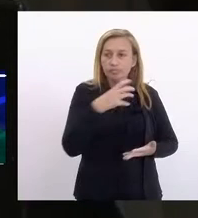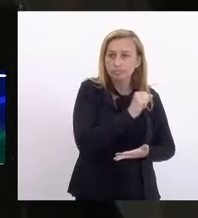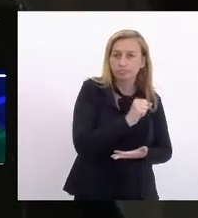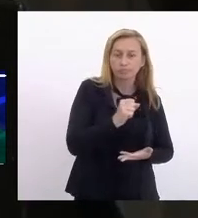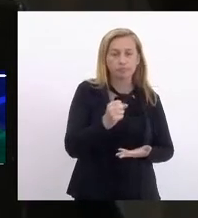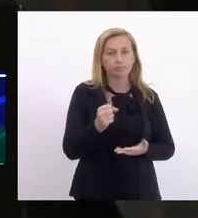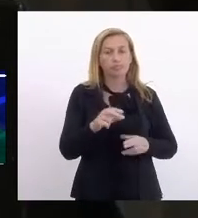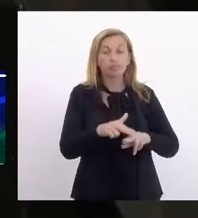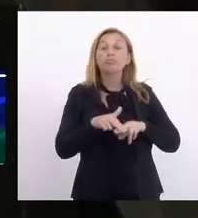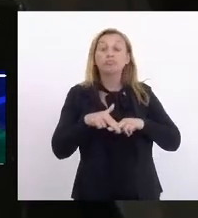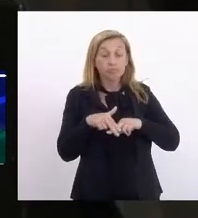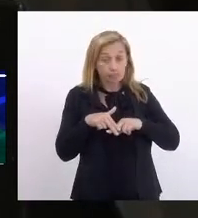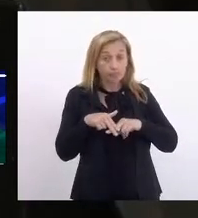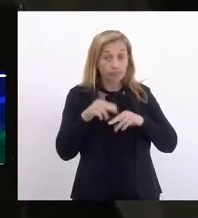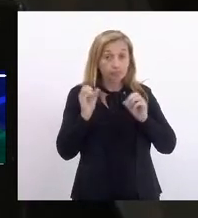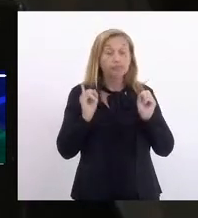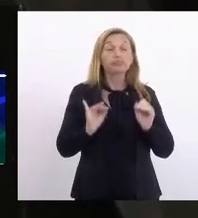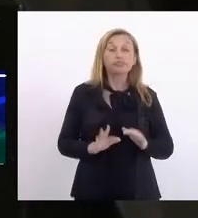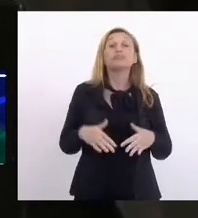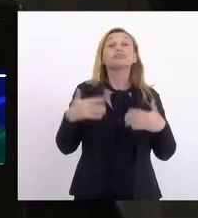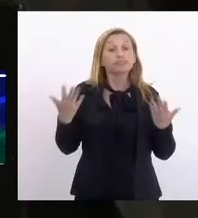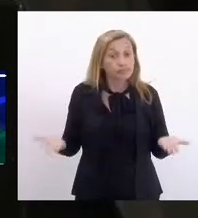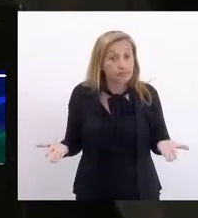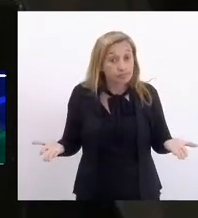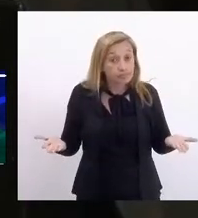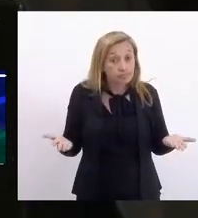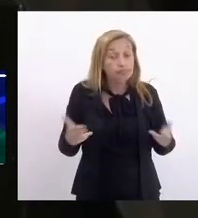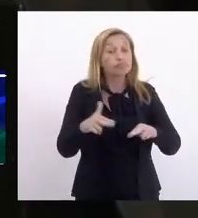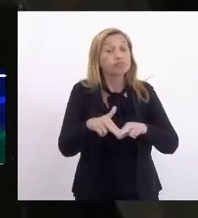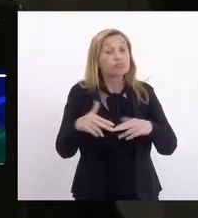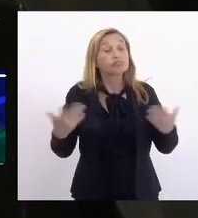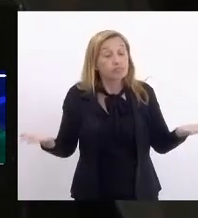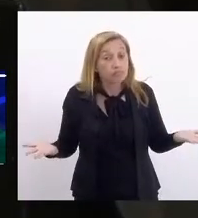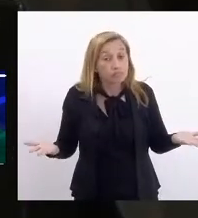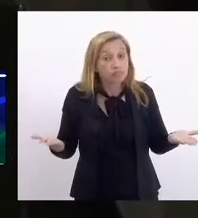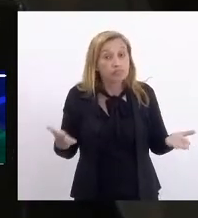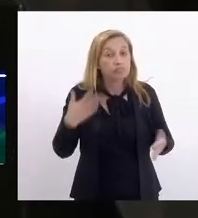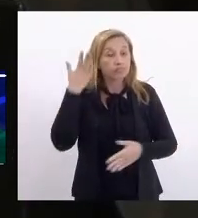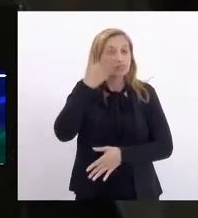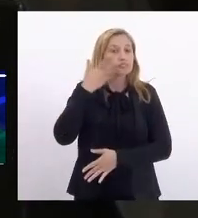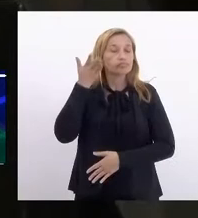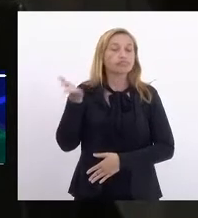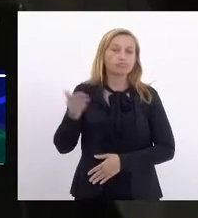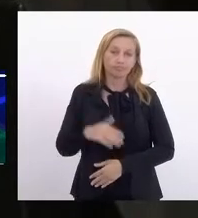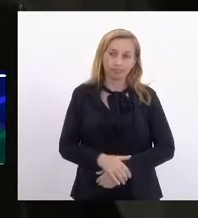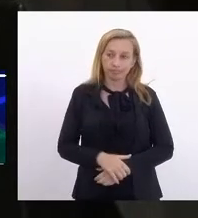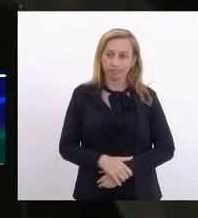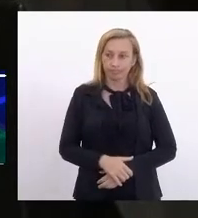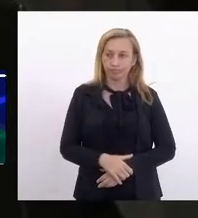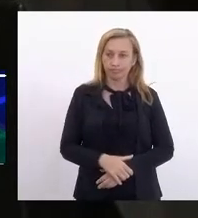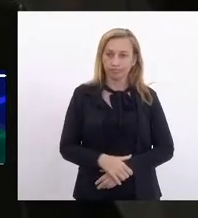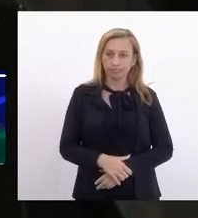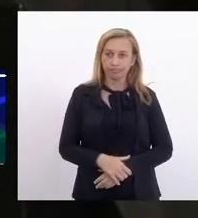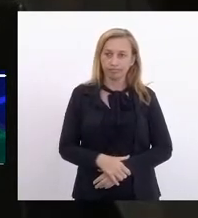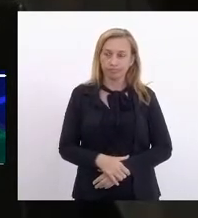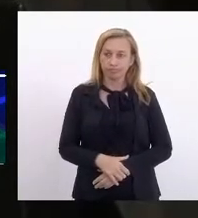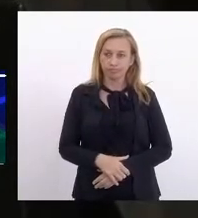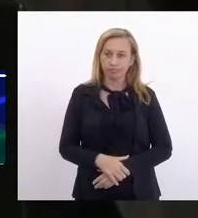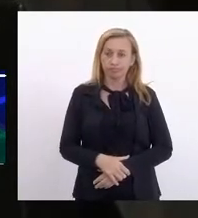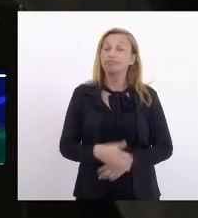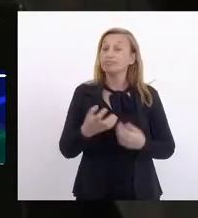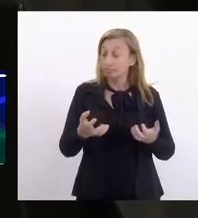é a razão, qual é a explicação, qual é a causa desta mensagem? E eu